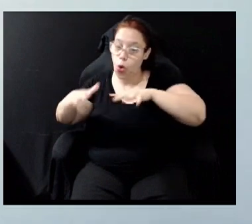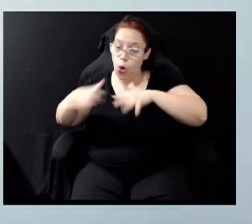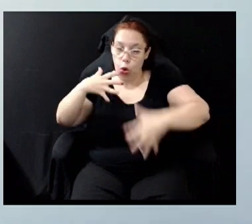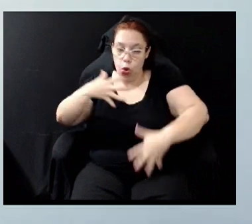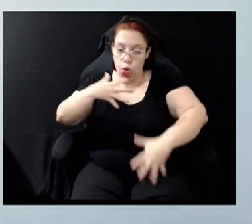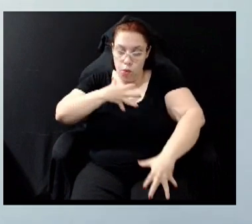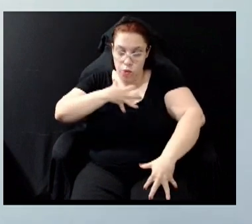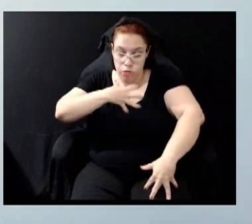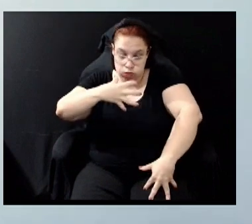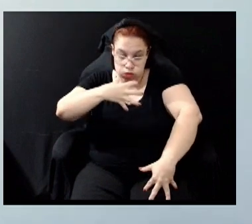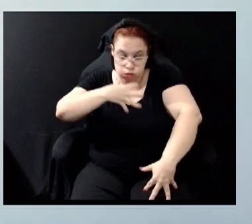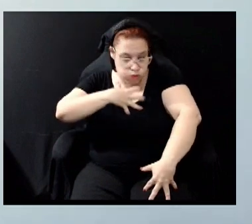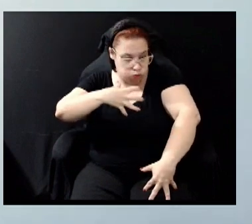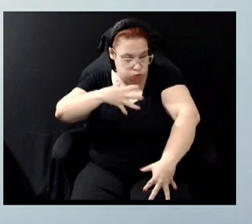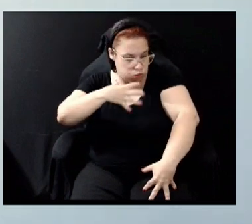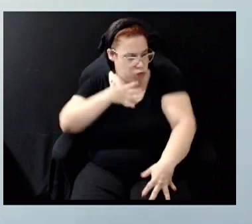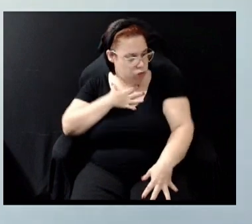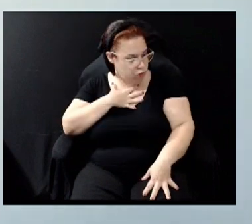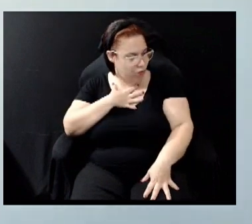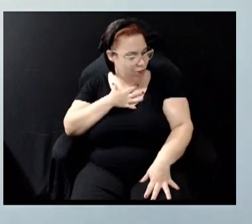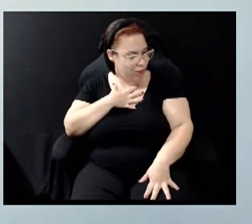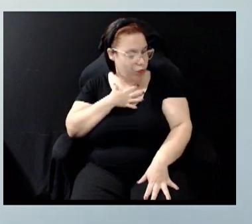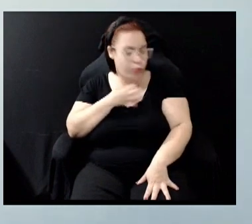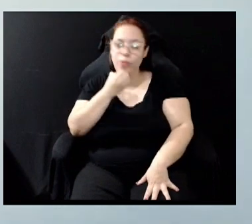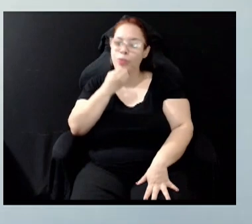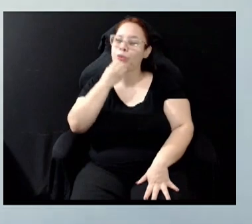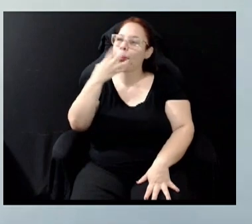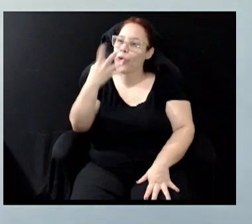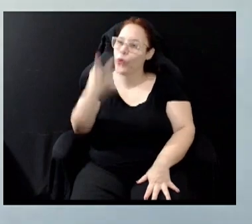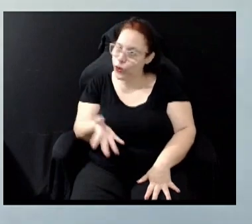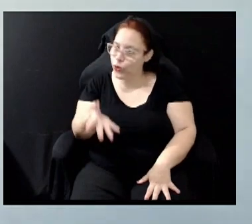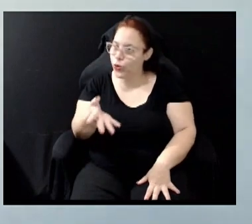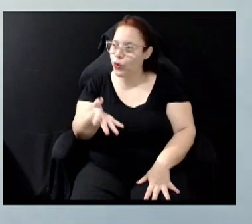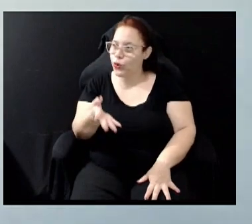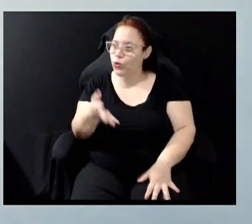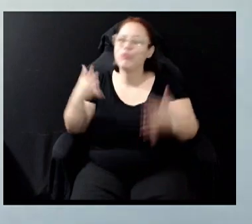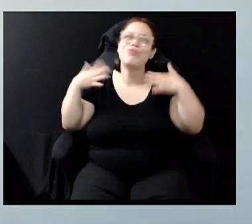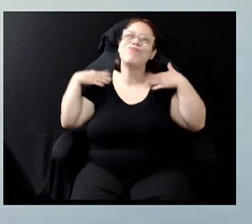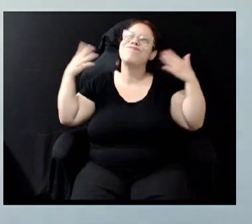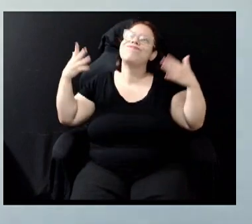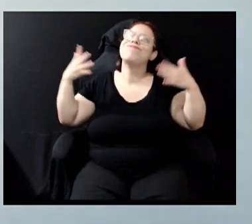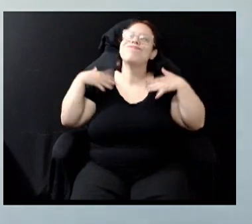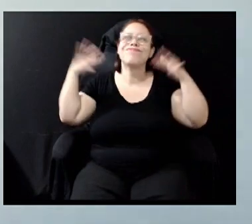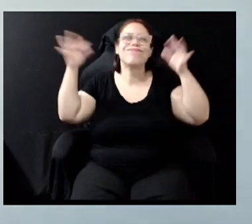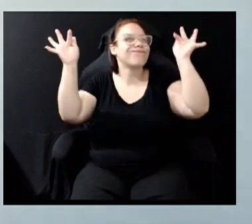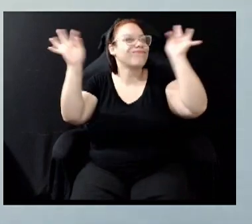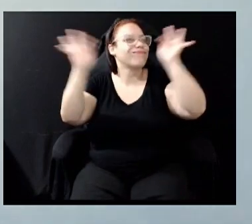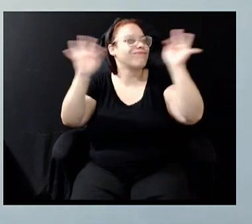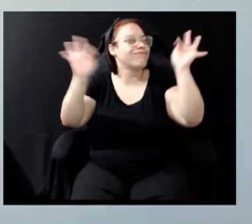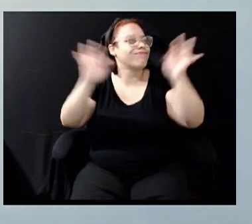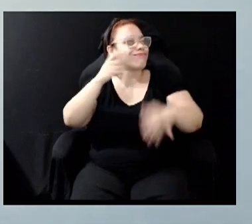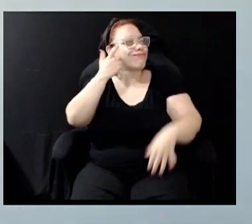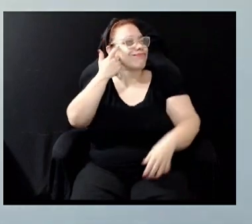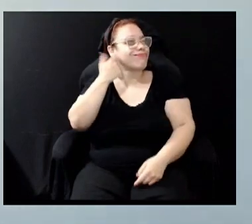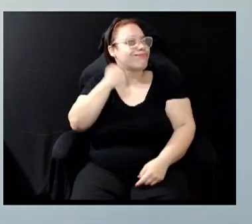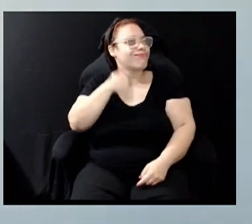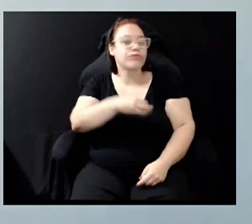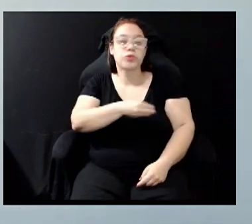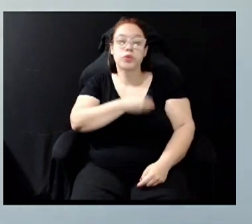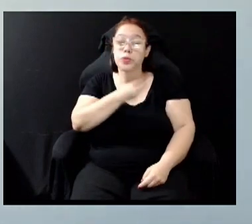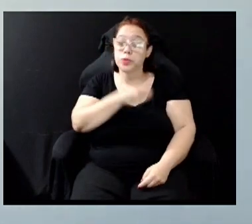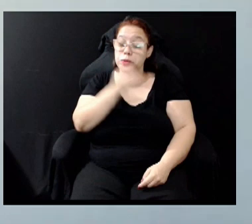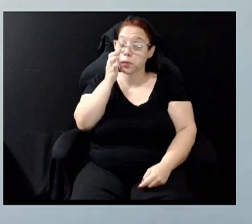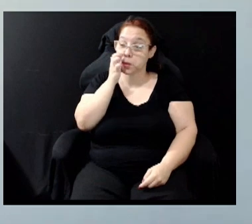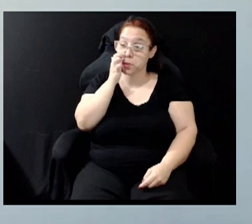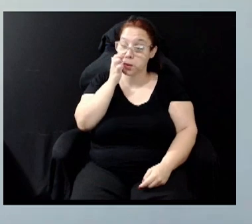caso aí eu estou entendendo que sejam emoções boas, né, de alegria, de felicidade, de coisas que foram vivenciadas, do que